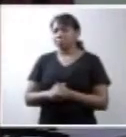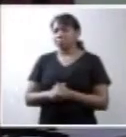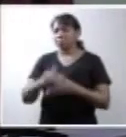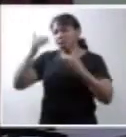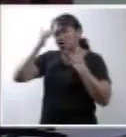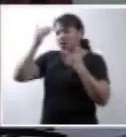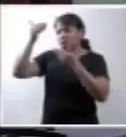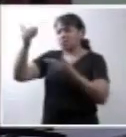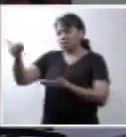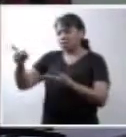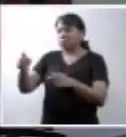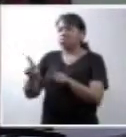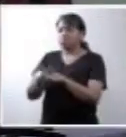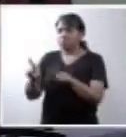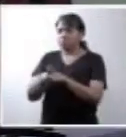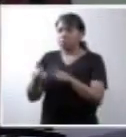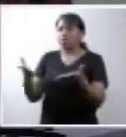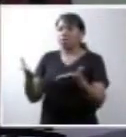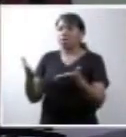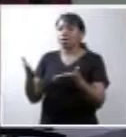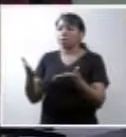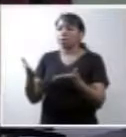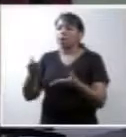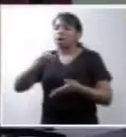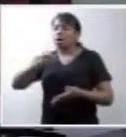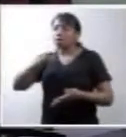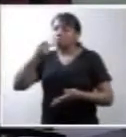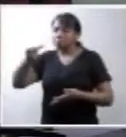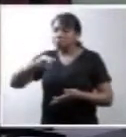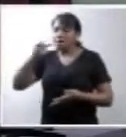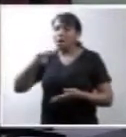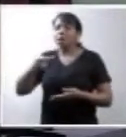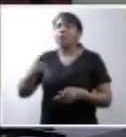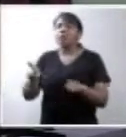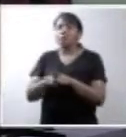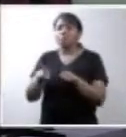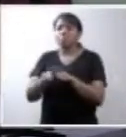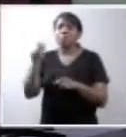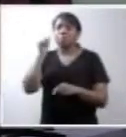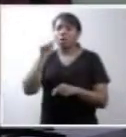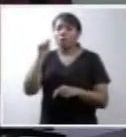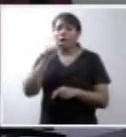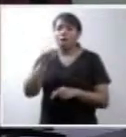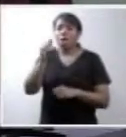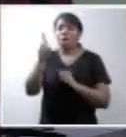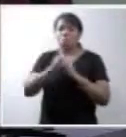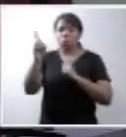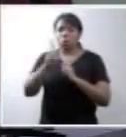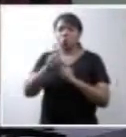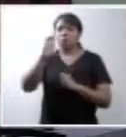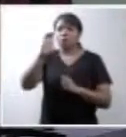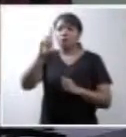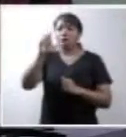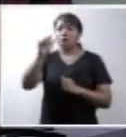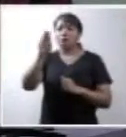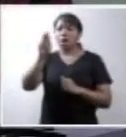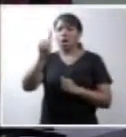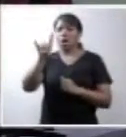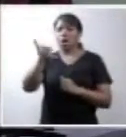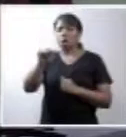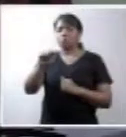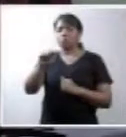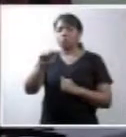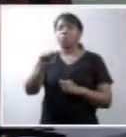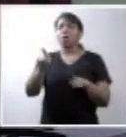Agradeço a contribuição prestada pela doutora Cláudia quanto ao